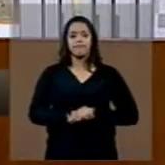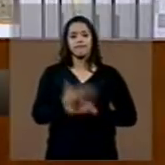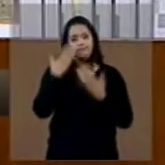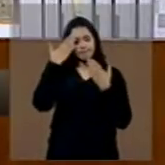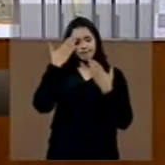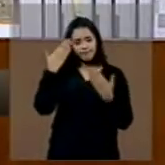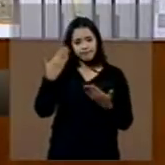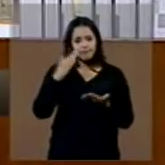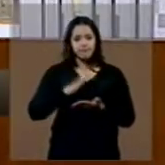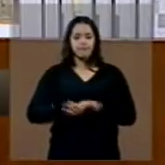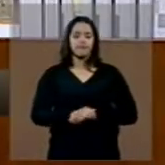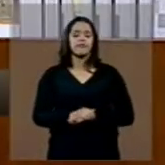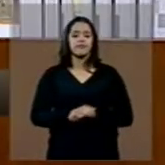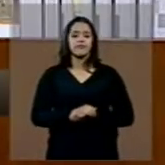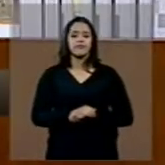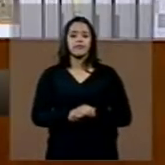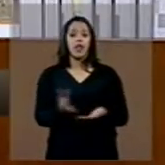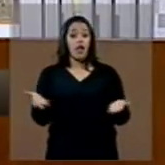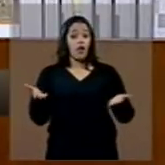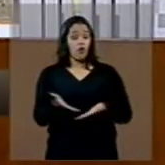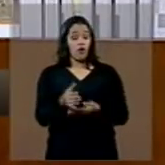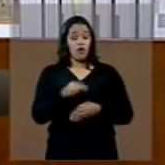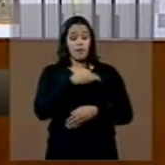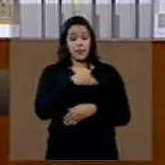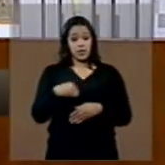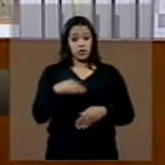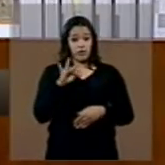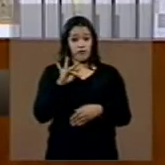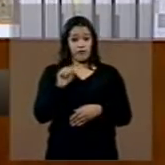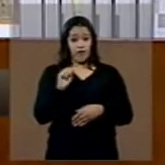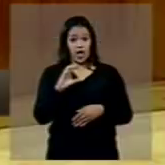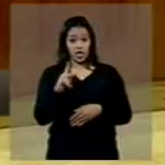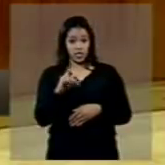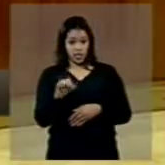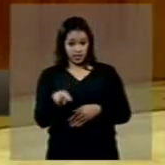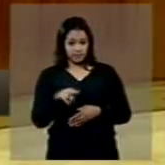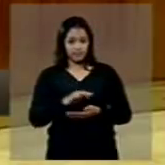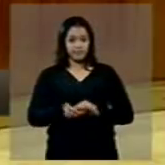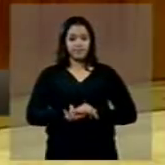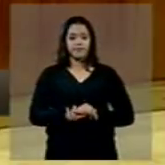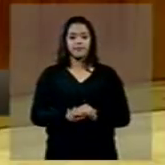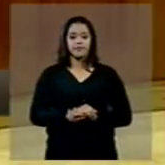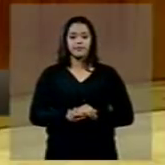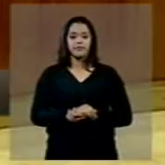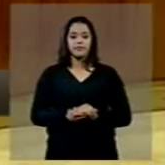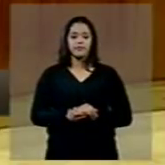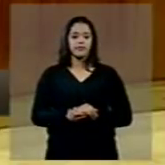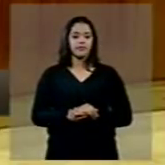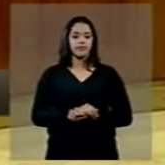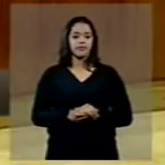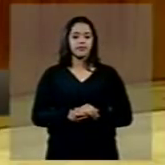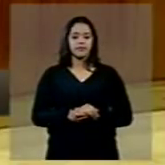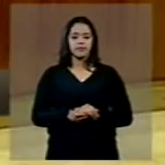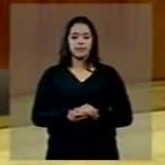Passo a palavra agora ao ministro Luiz Edson Fachin para o seu voto. Senhor presidente, eminentes pares,